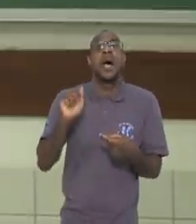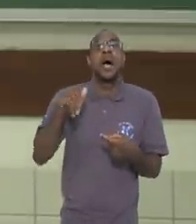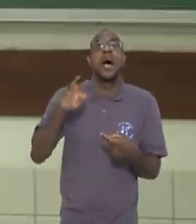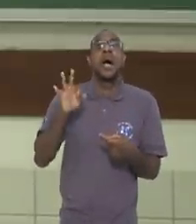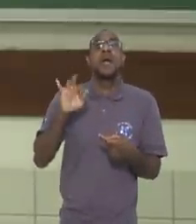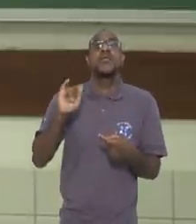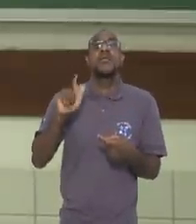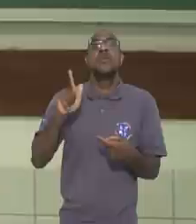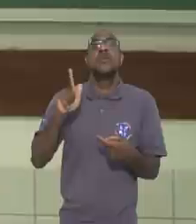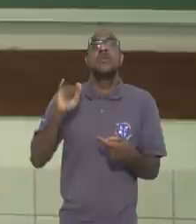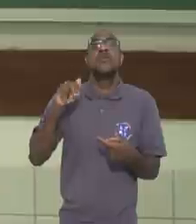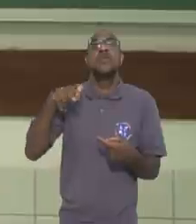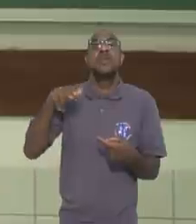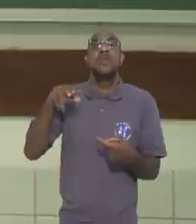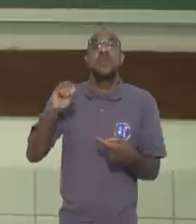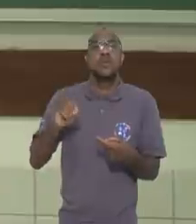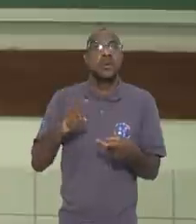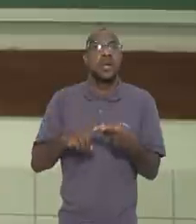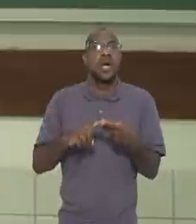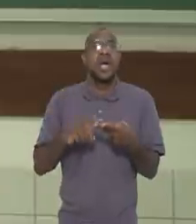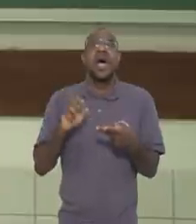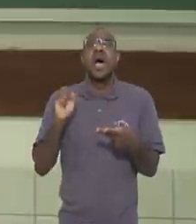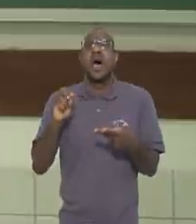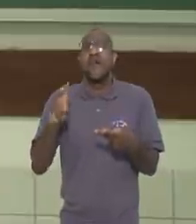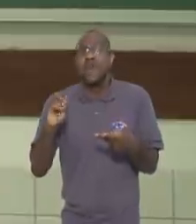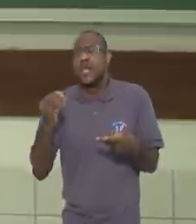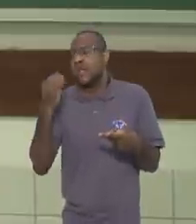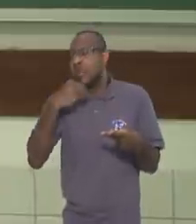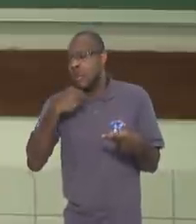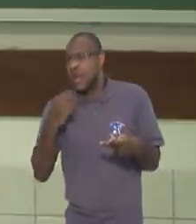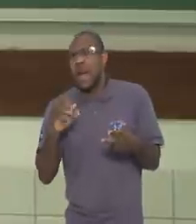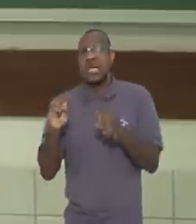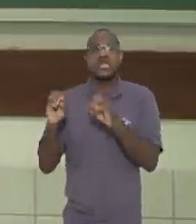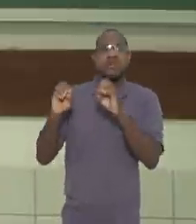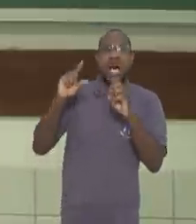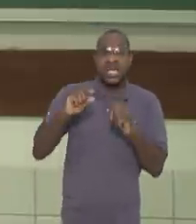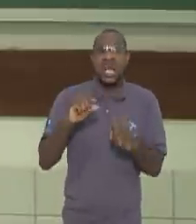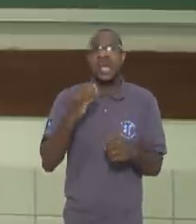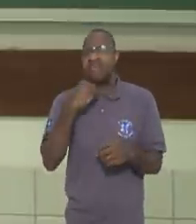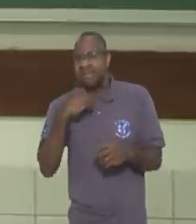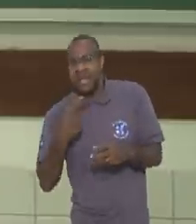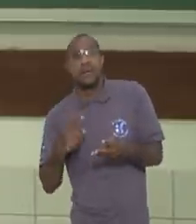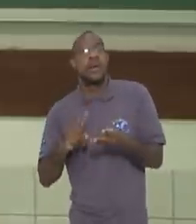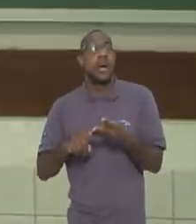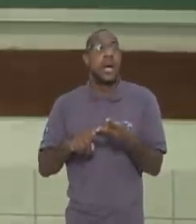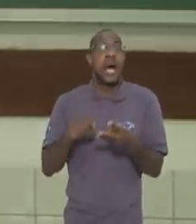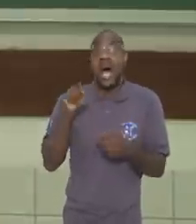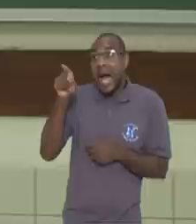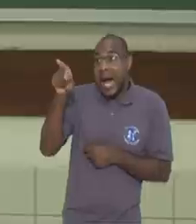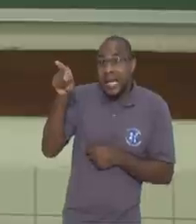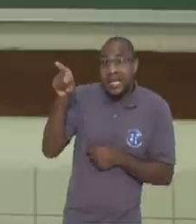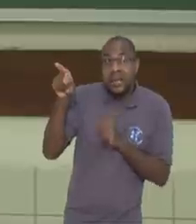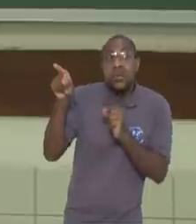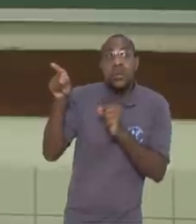que era quem? O vírus enfraquecido, a bactéria enfraquecida ou um pedaço deles. Aqui eu não estou colocando nem o vírus enfraquecido,